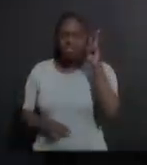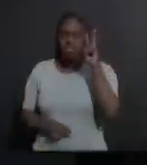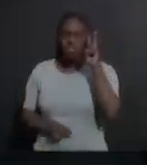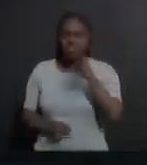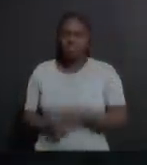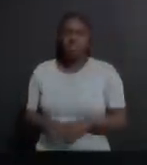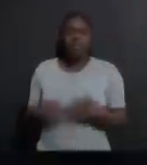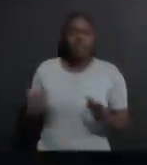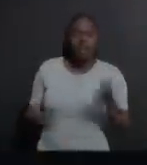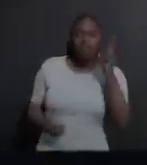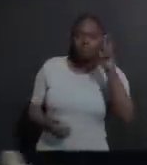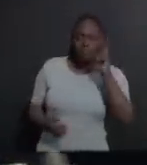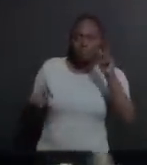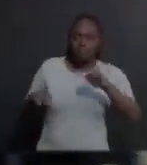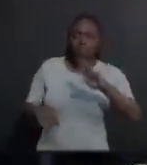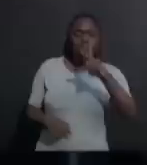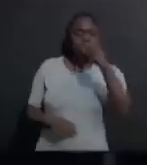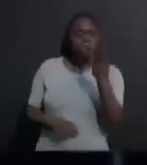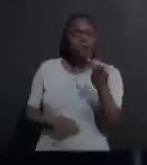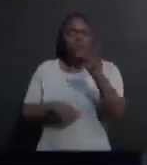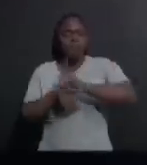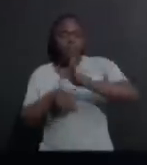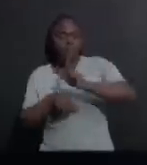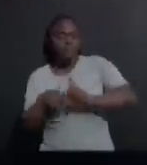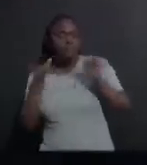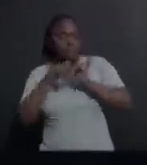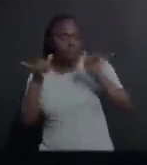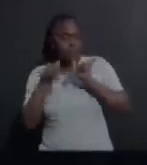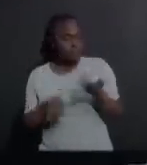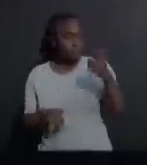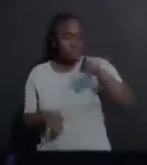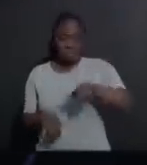Horizonte, Lagoinha, mas outras informações não cabem.